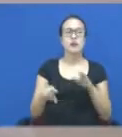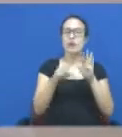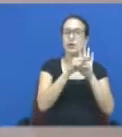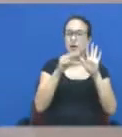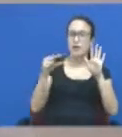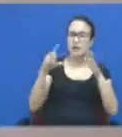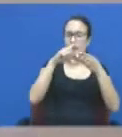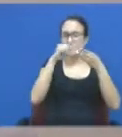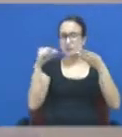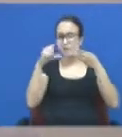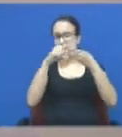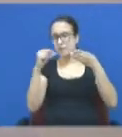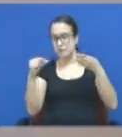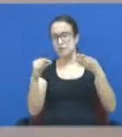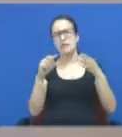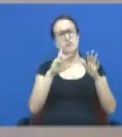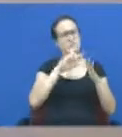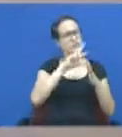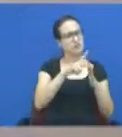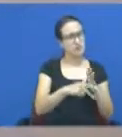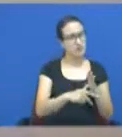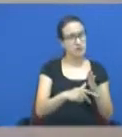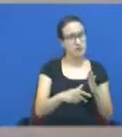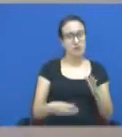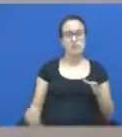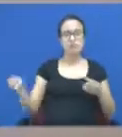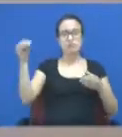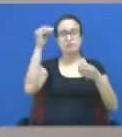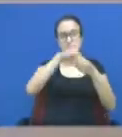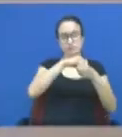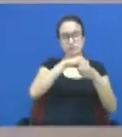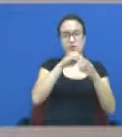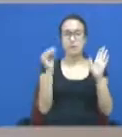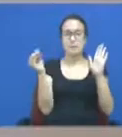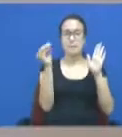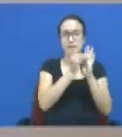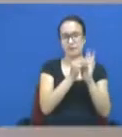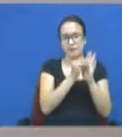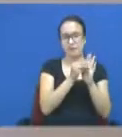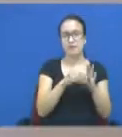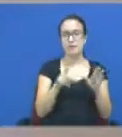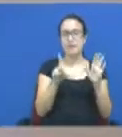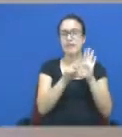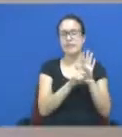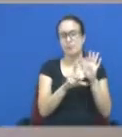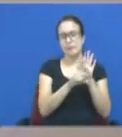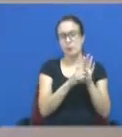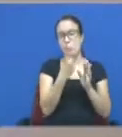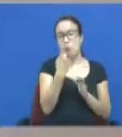de colocar tudo em uma lei apenas. Porém,